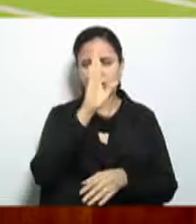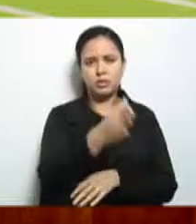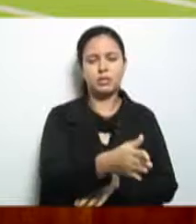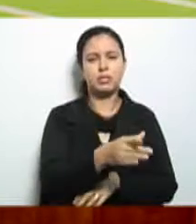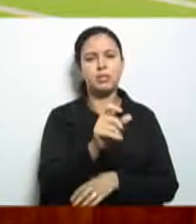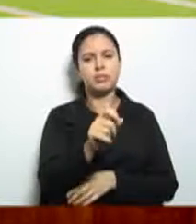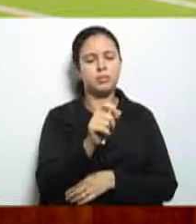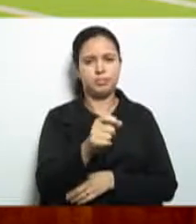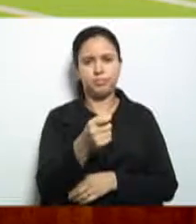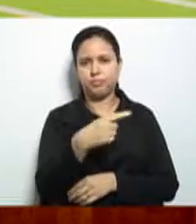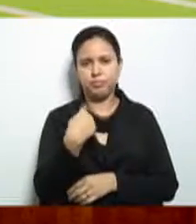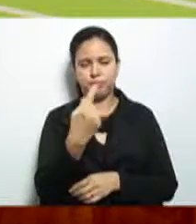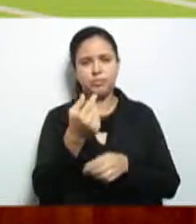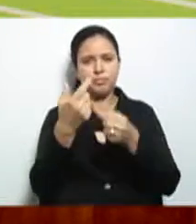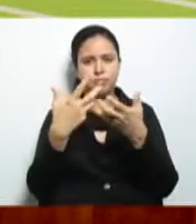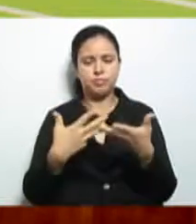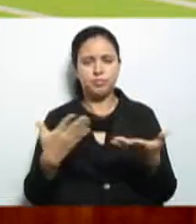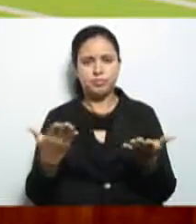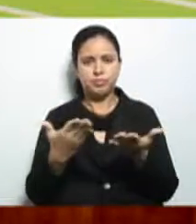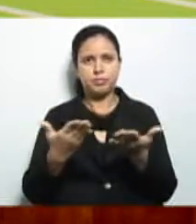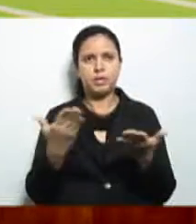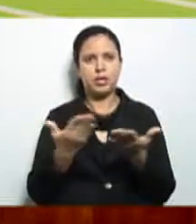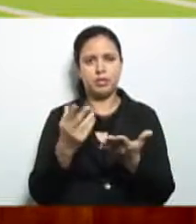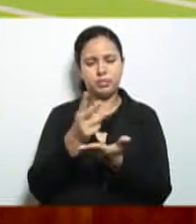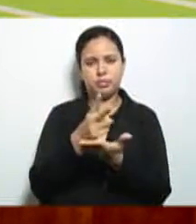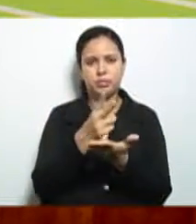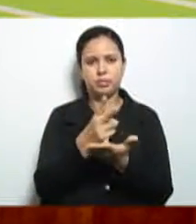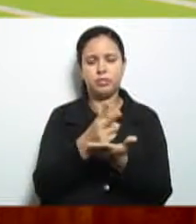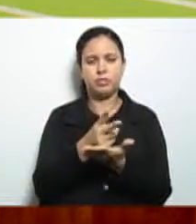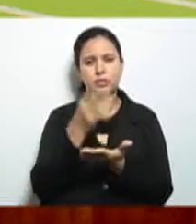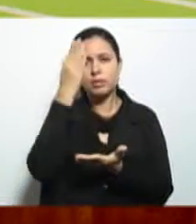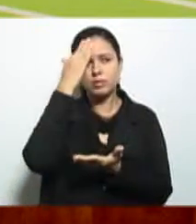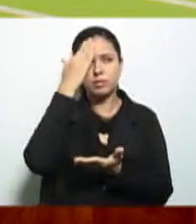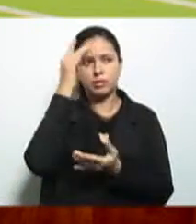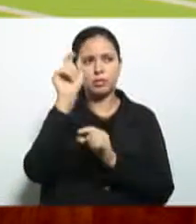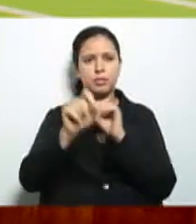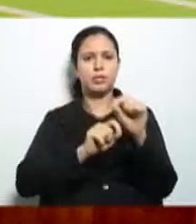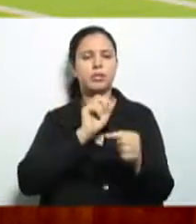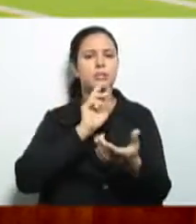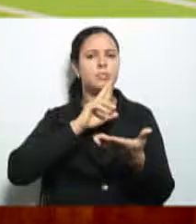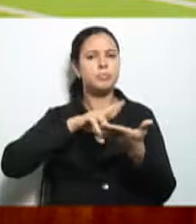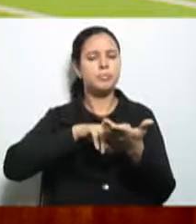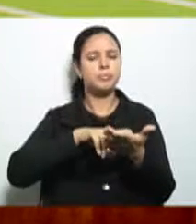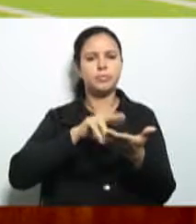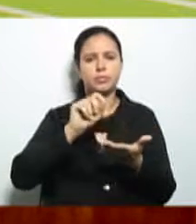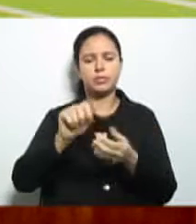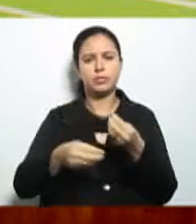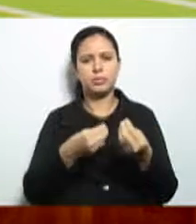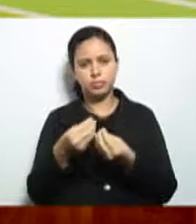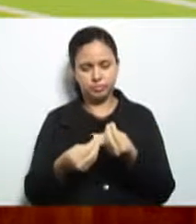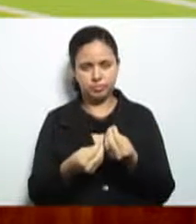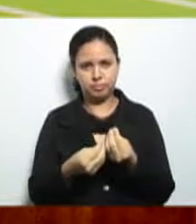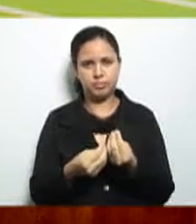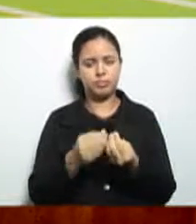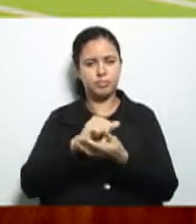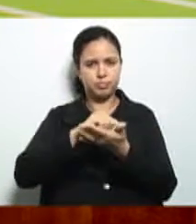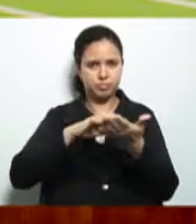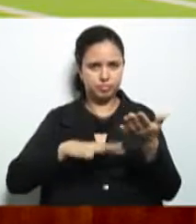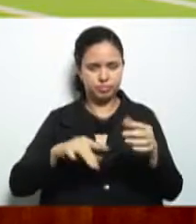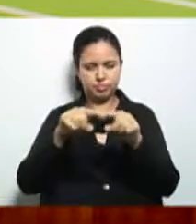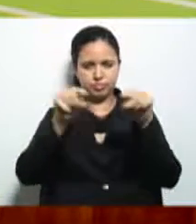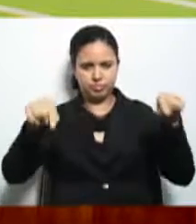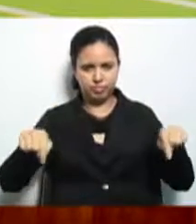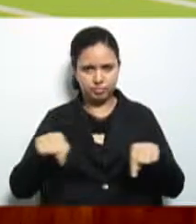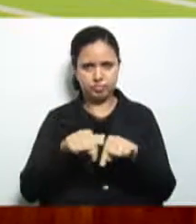naquilo que nós conversamos hoje. E vamos continuar agora sabendo o que devemos responder, quais seriam as respostas dessa atividade que